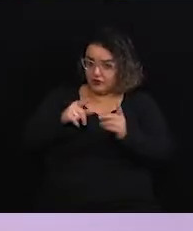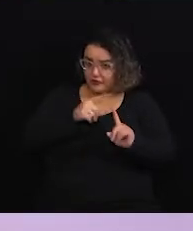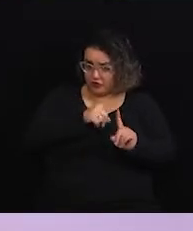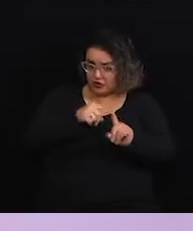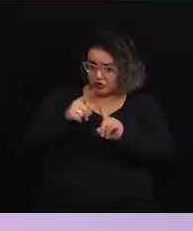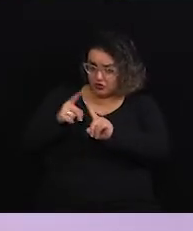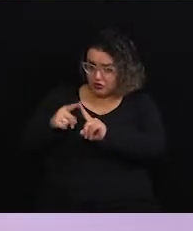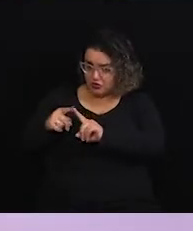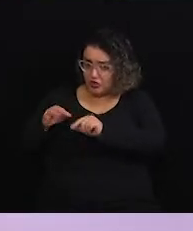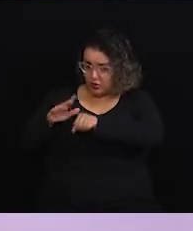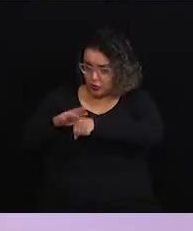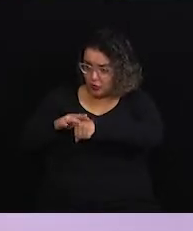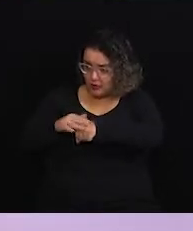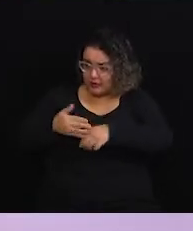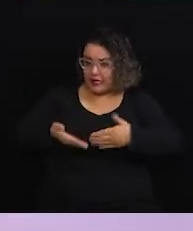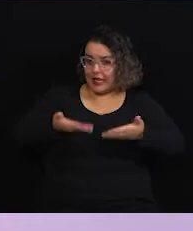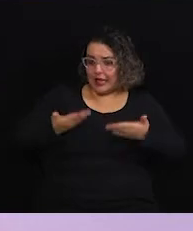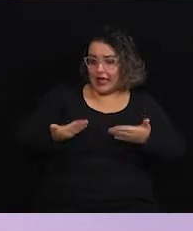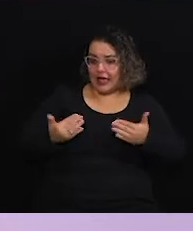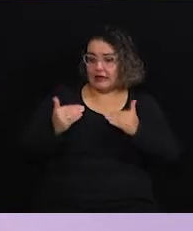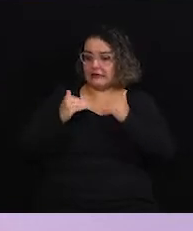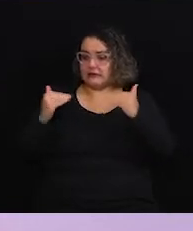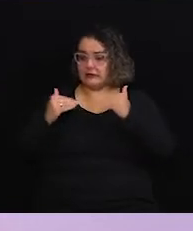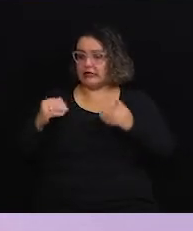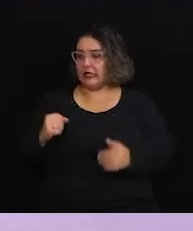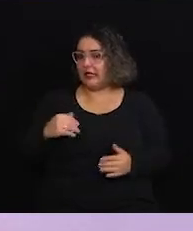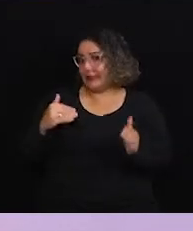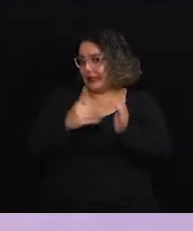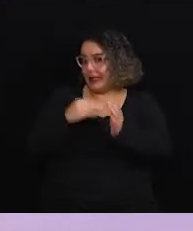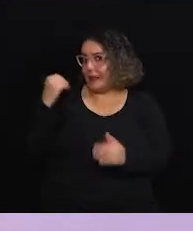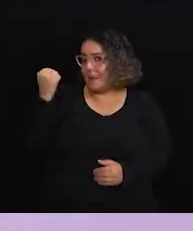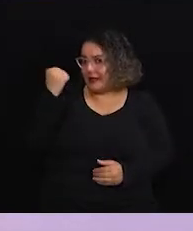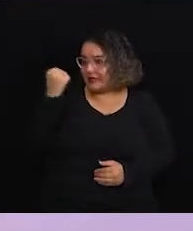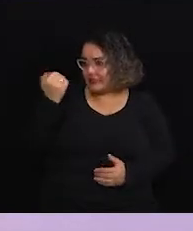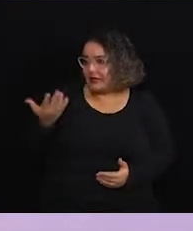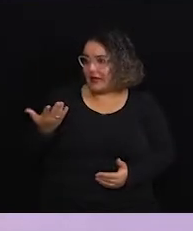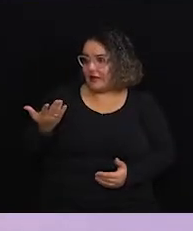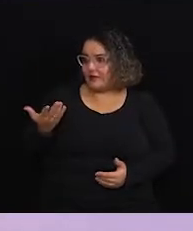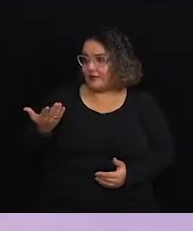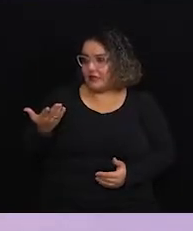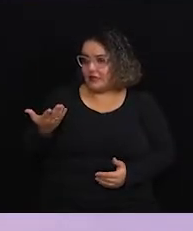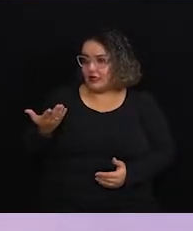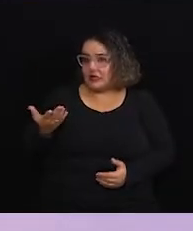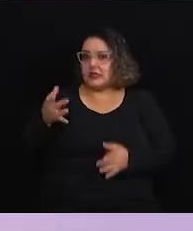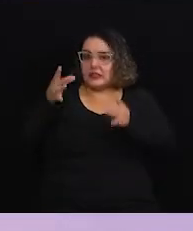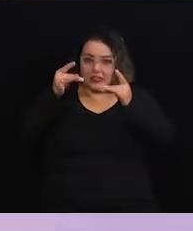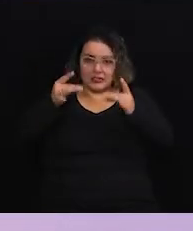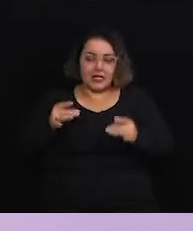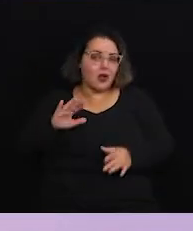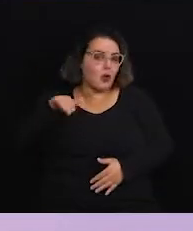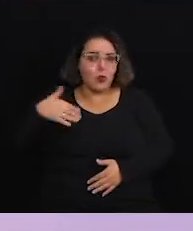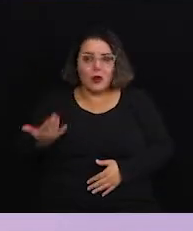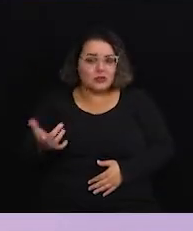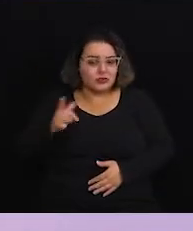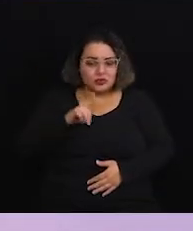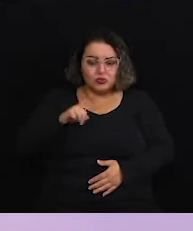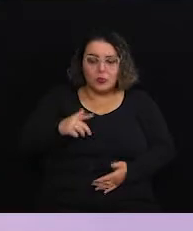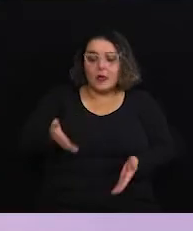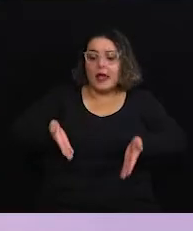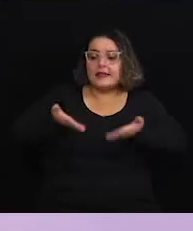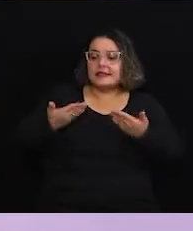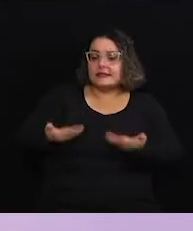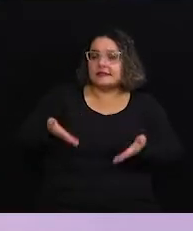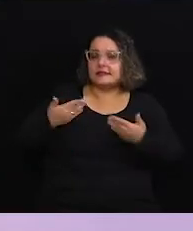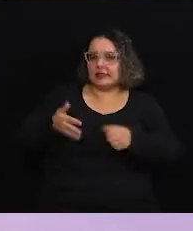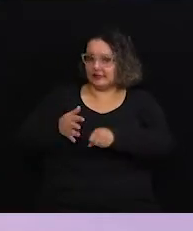de endometriose, desde leve a mais grave. Queria que a senhora detalhasse. Quando é considerado, então, mais leve